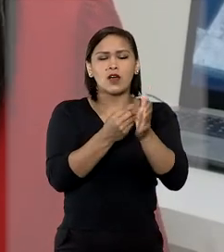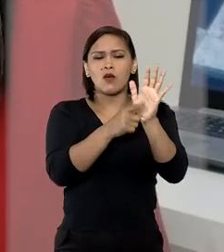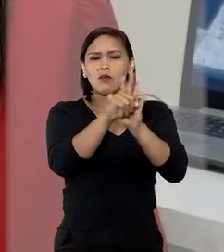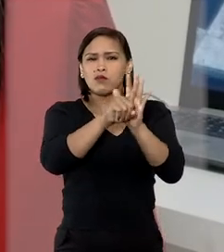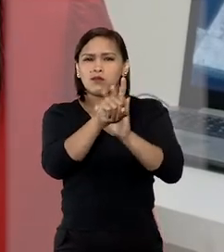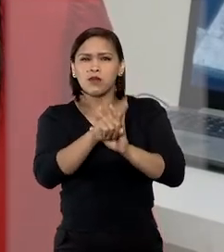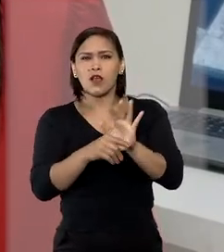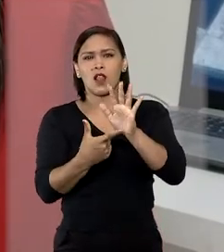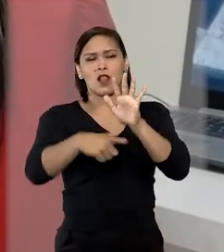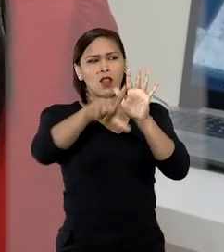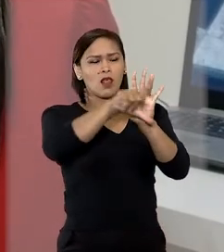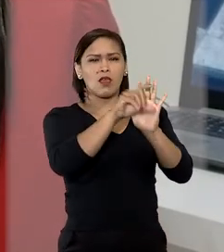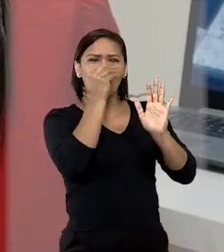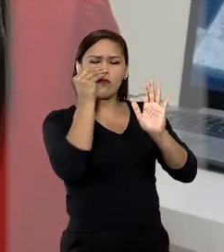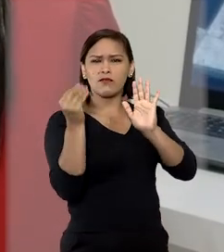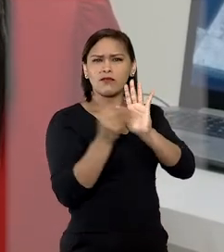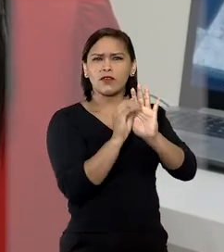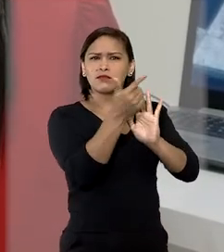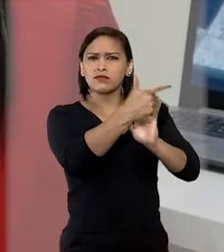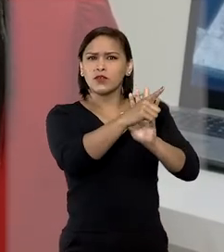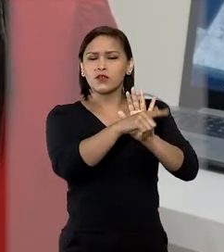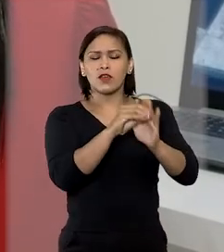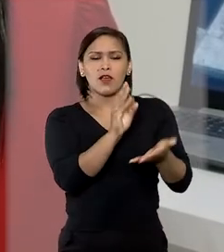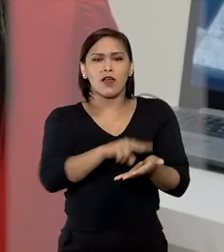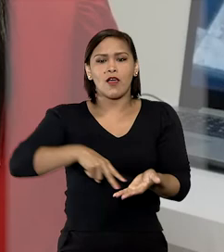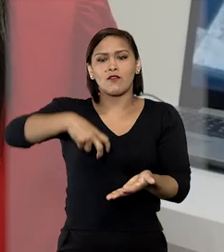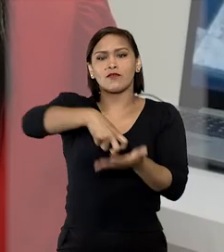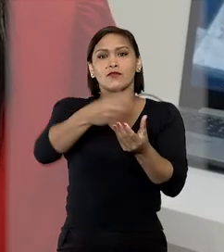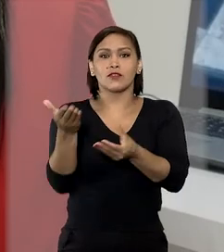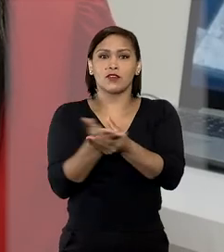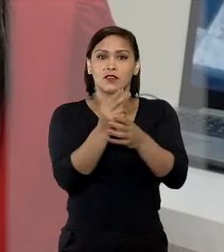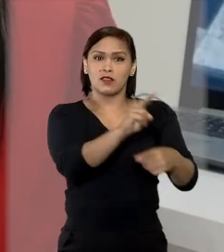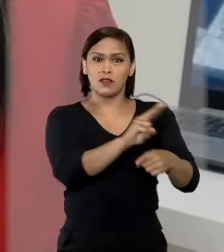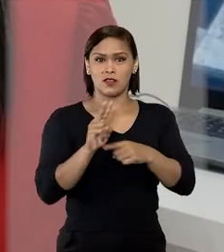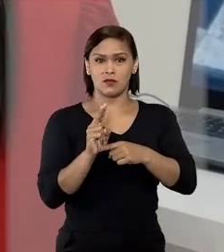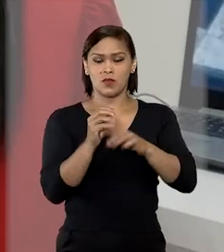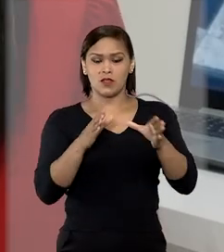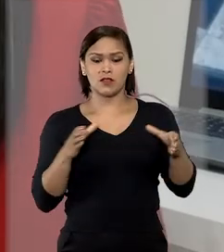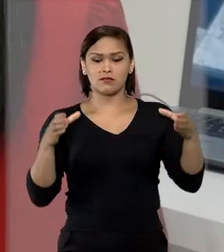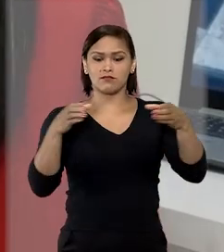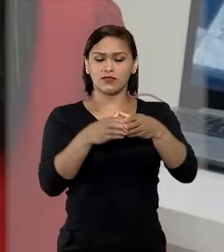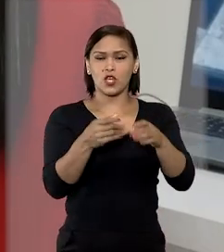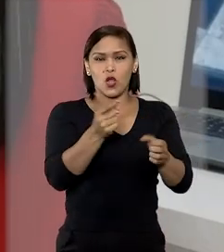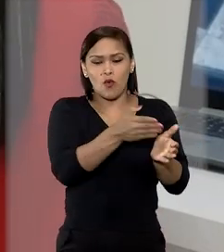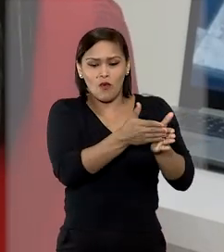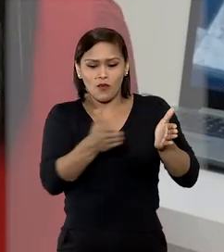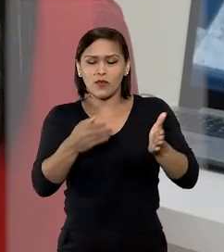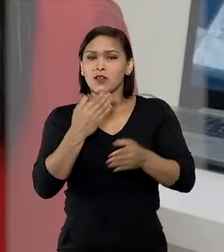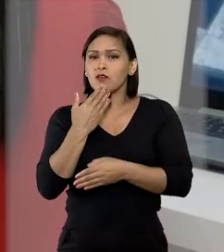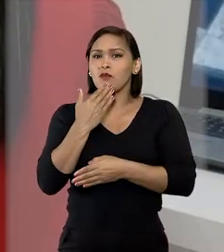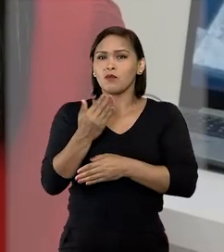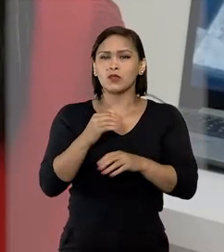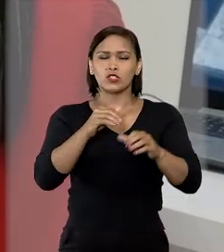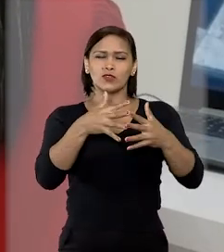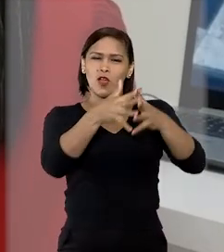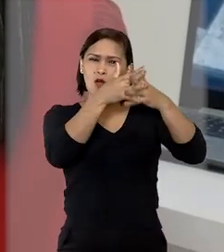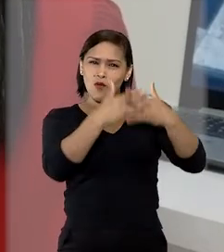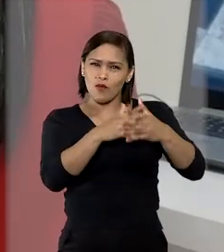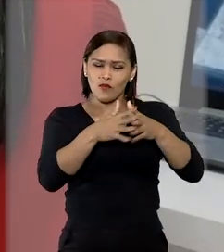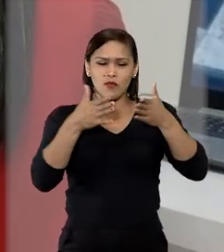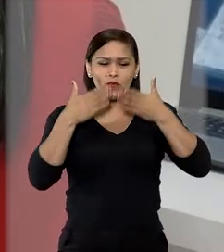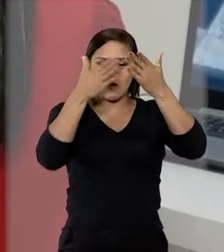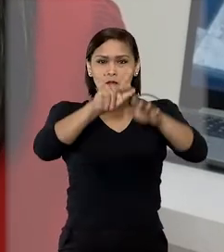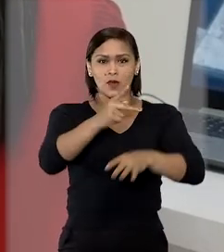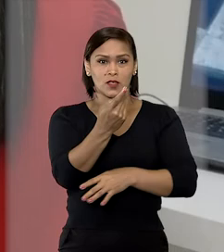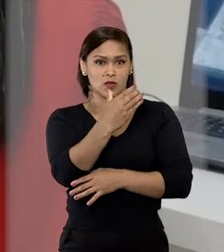flagrante ilegalidade que justifique o deferimento da liminar em regime de plantão e que, como o pedido se confunde com o mérito do